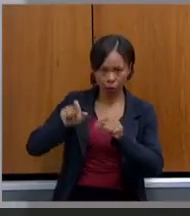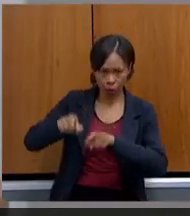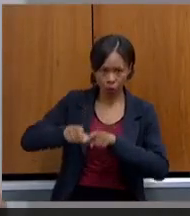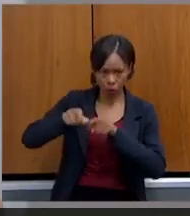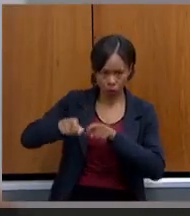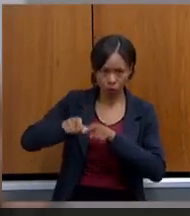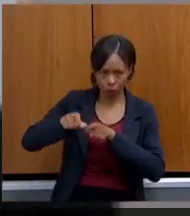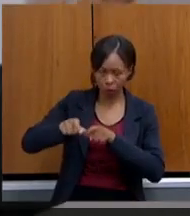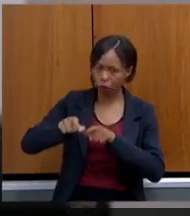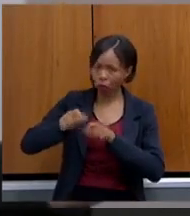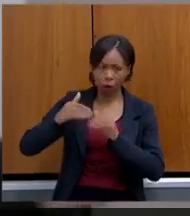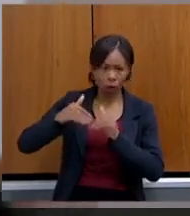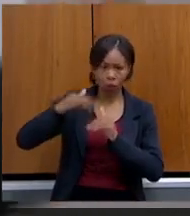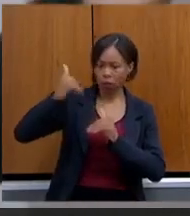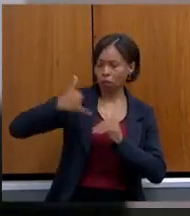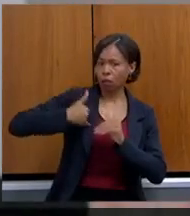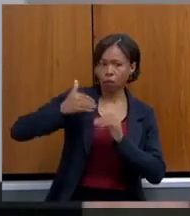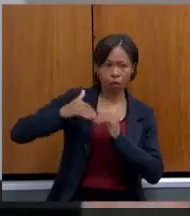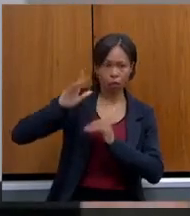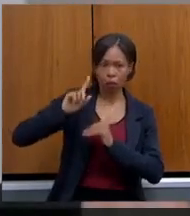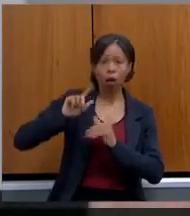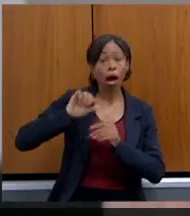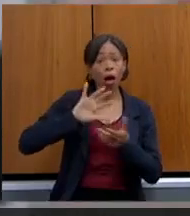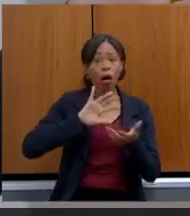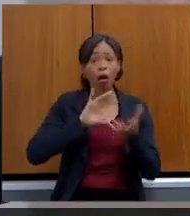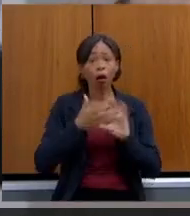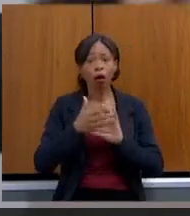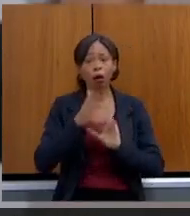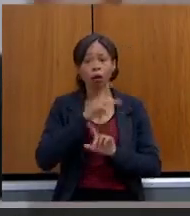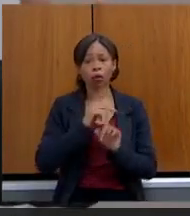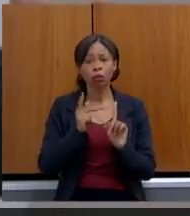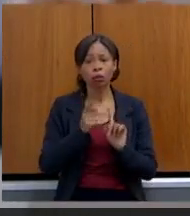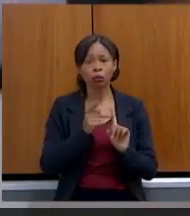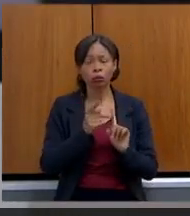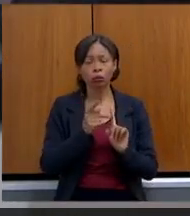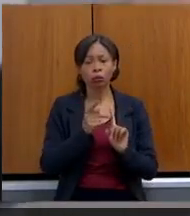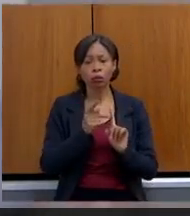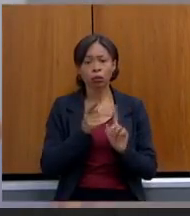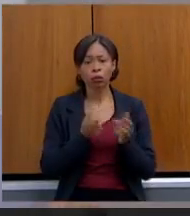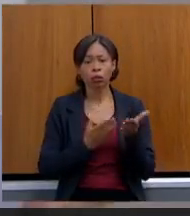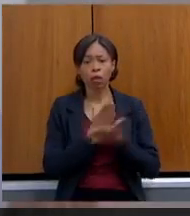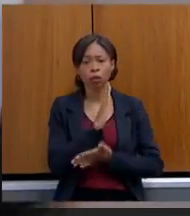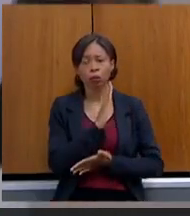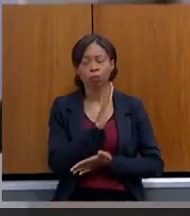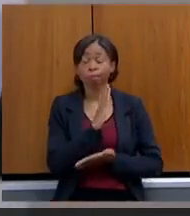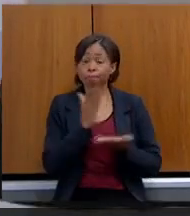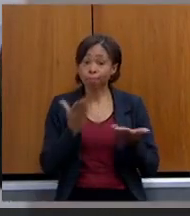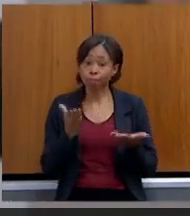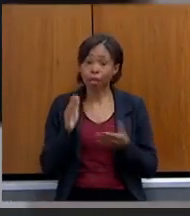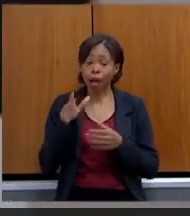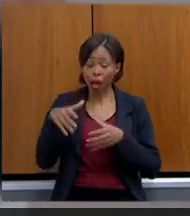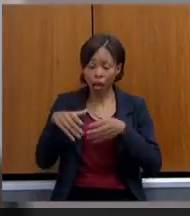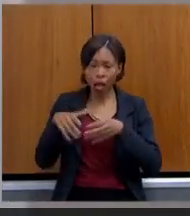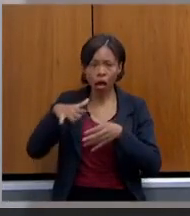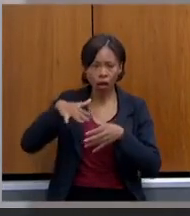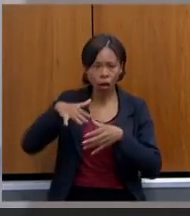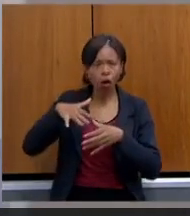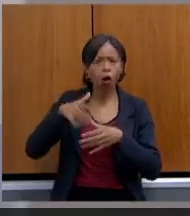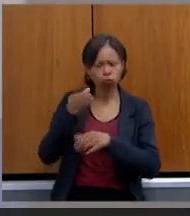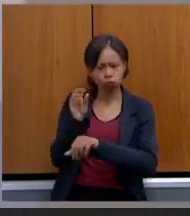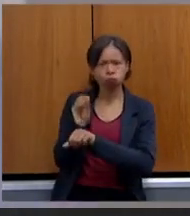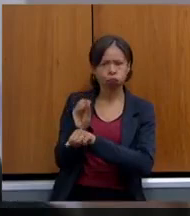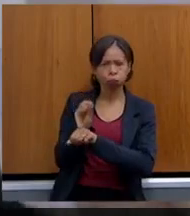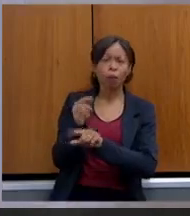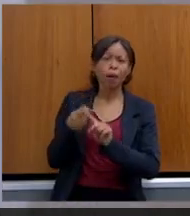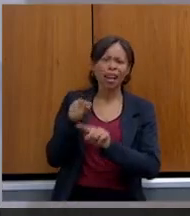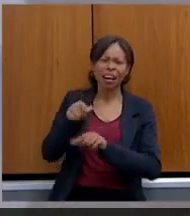da idade no final a reforma passou e aí esse peça a população foi protegida por que tá lá